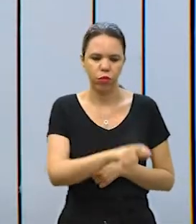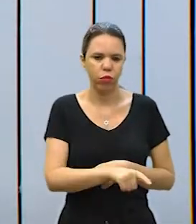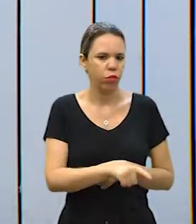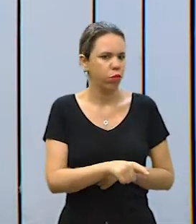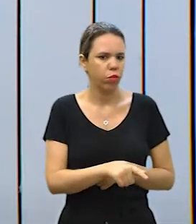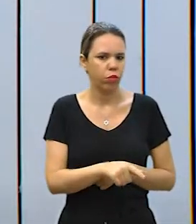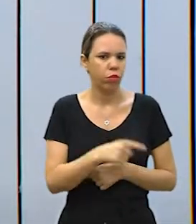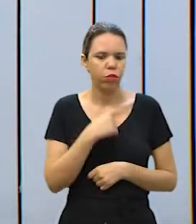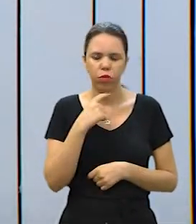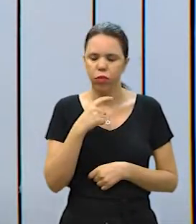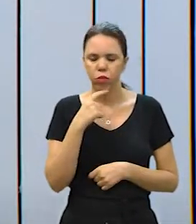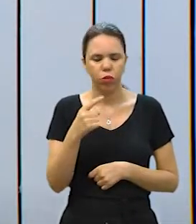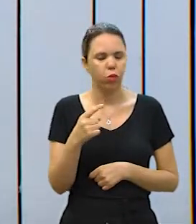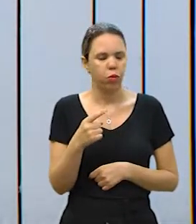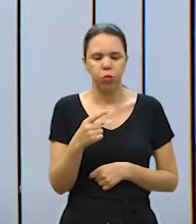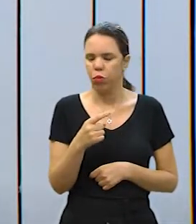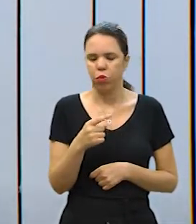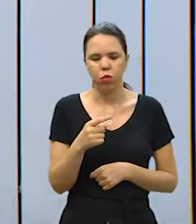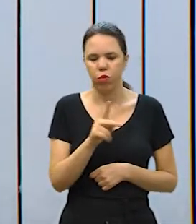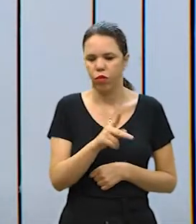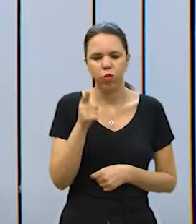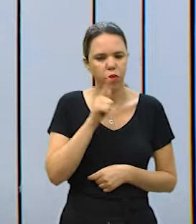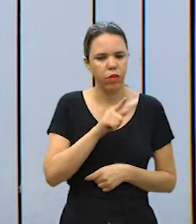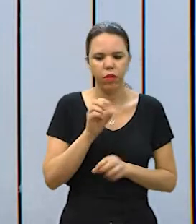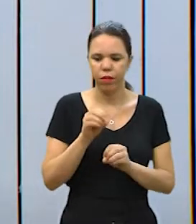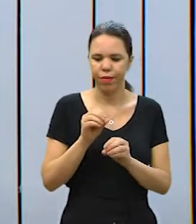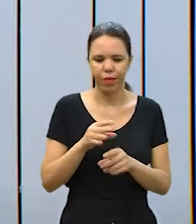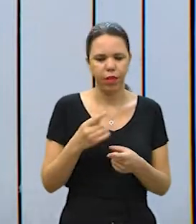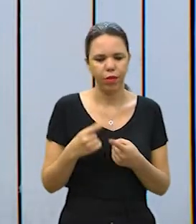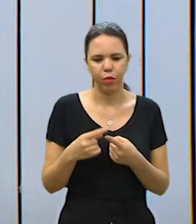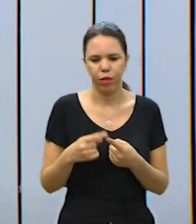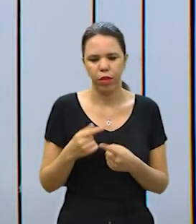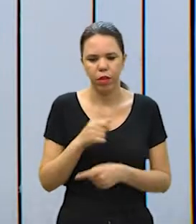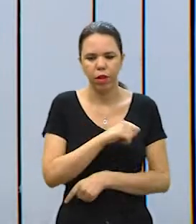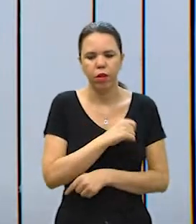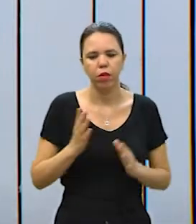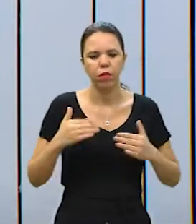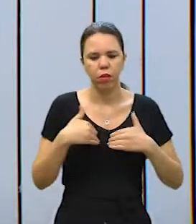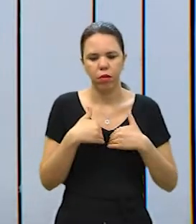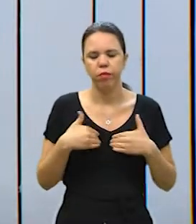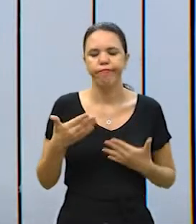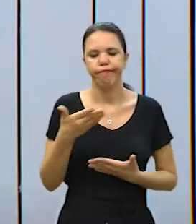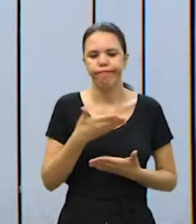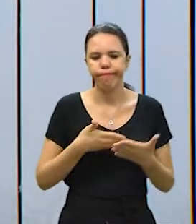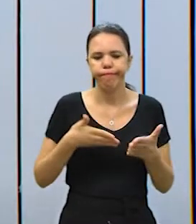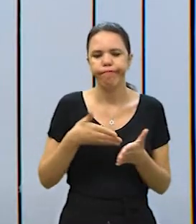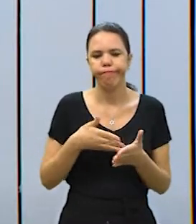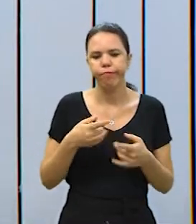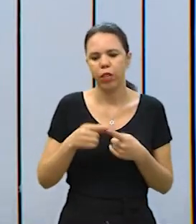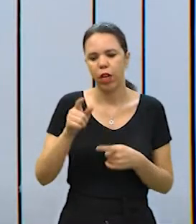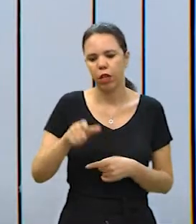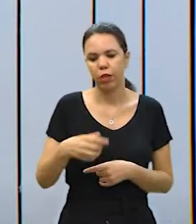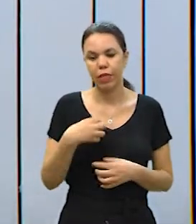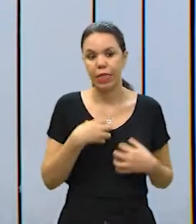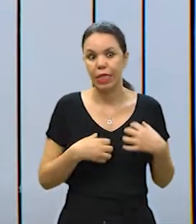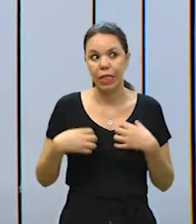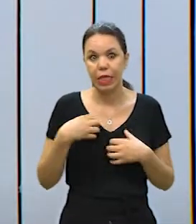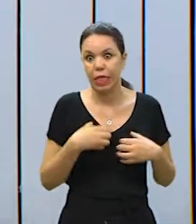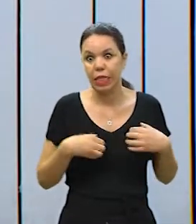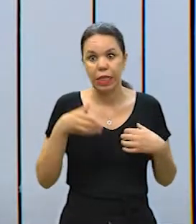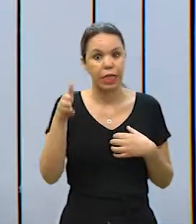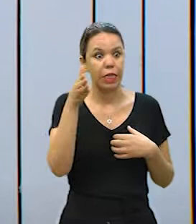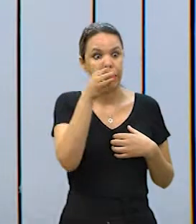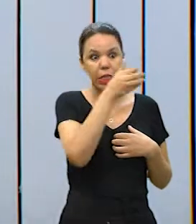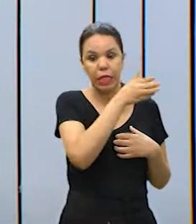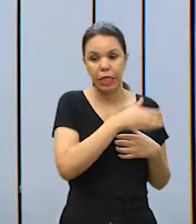ela não deixava nenhum professor dar aula. Ela não deixava. Porque ela era muito